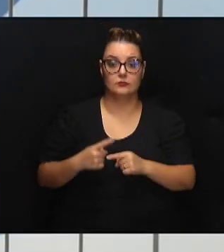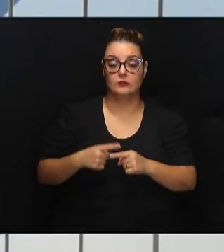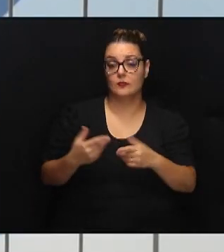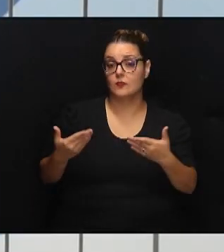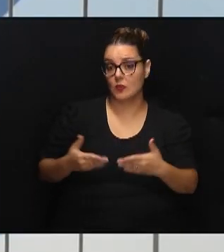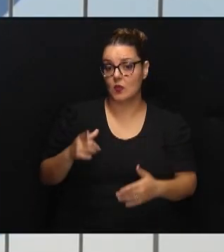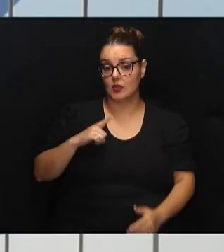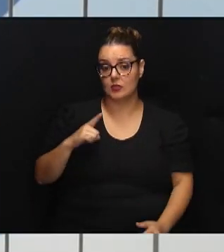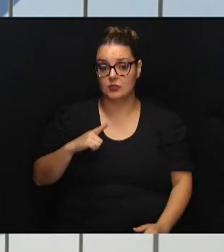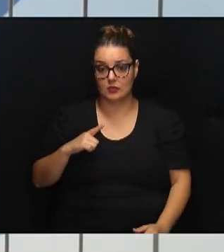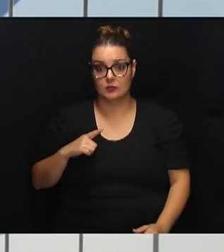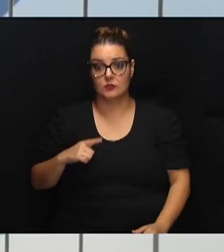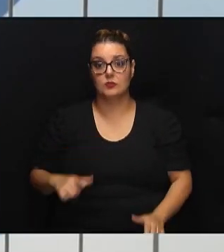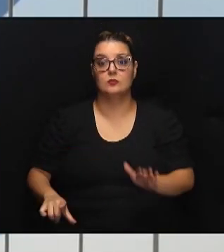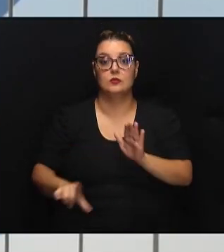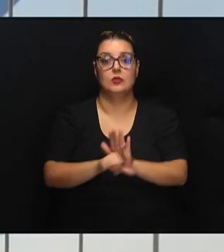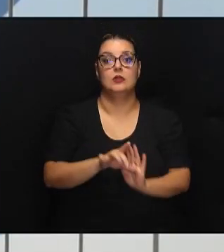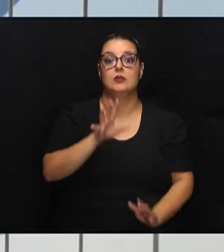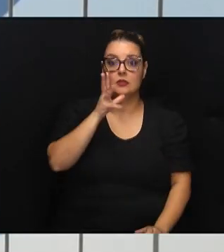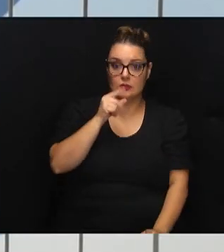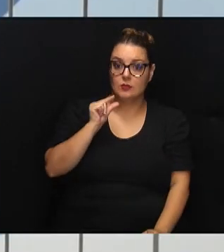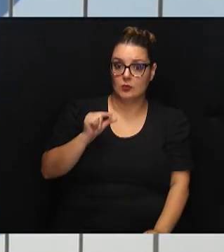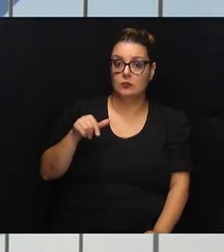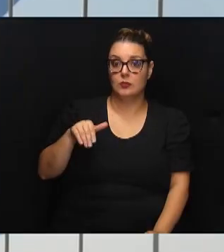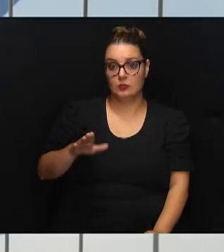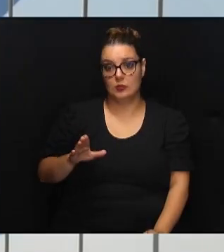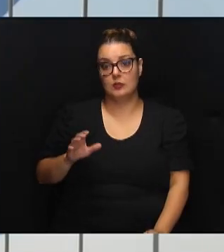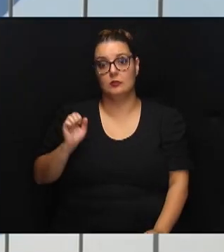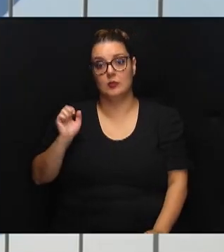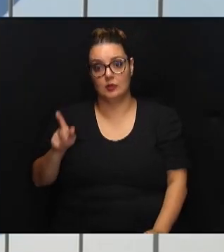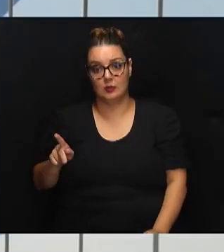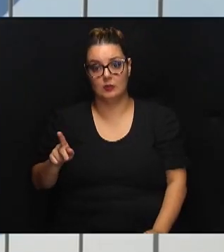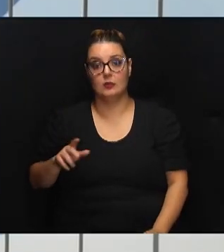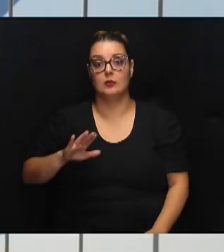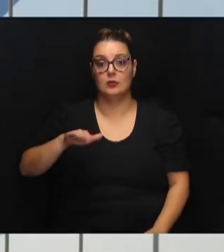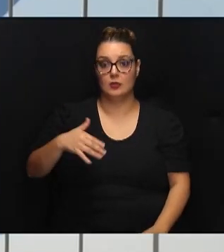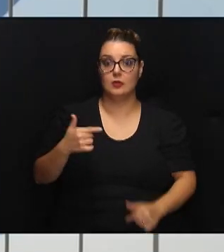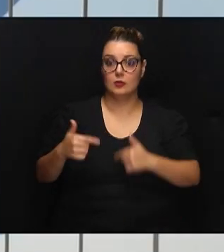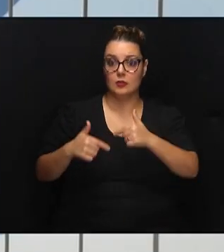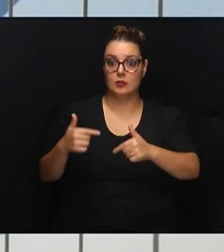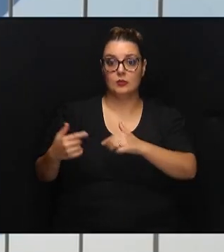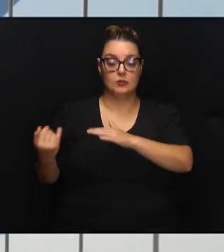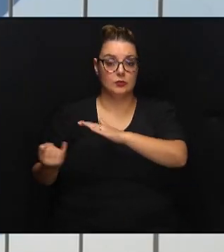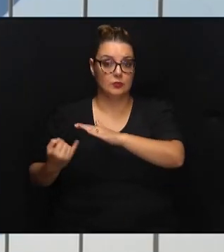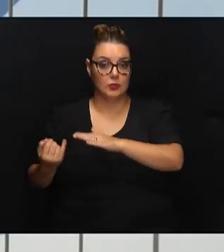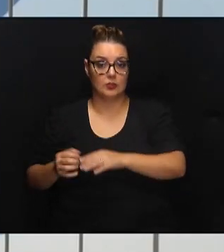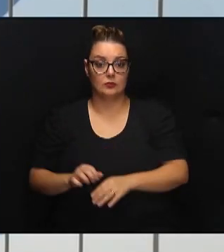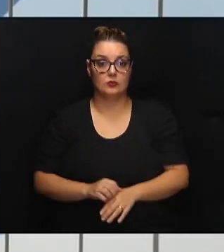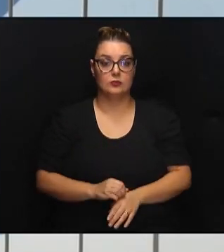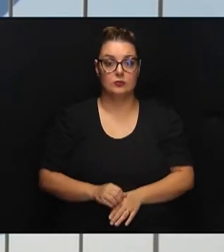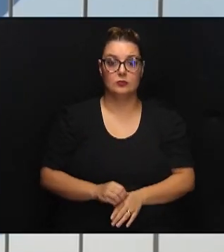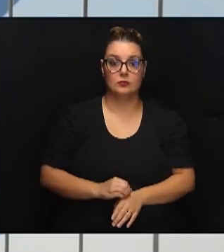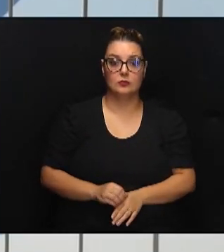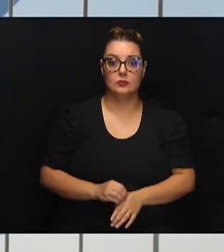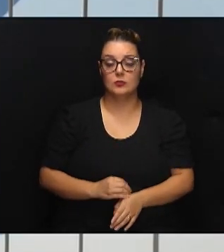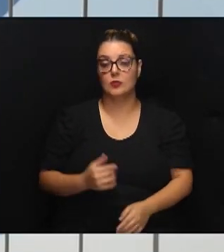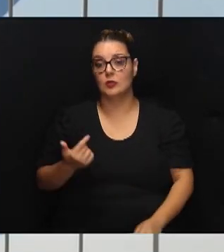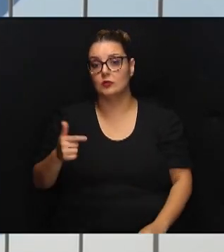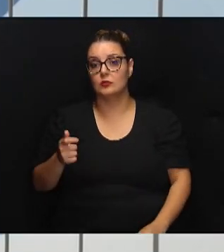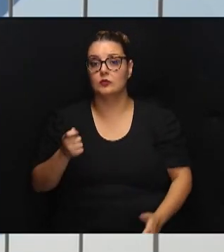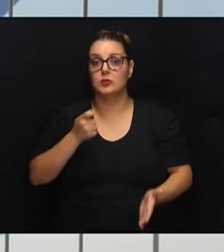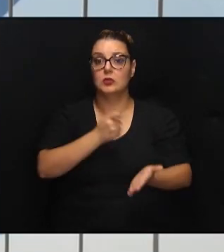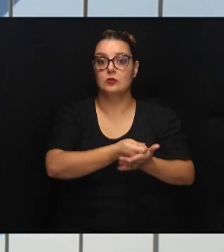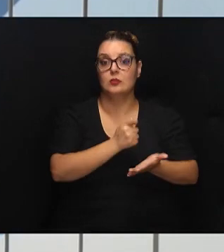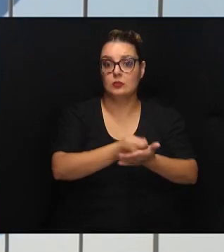uma legislação que ela demora um pouco mais para aposentar. E quando eu trabalho informal, eu não tenho aquela contribuição,